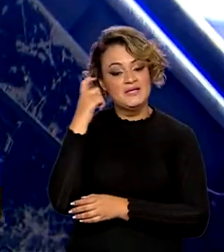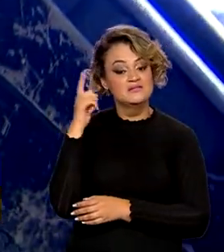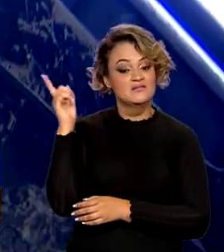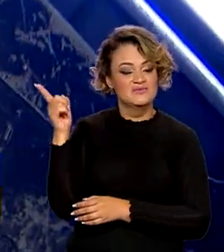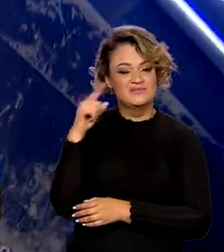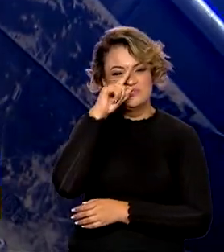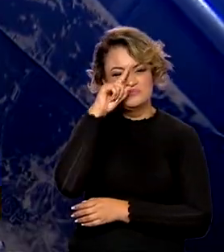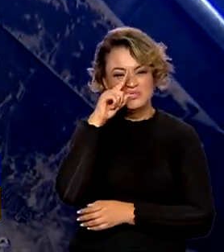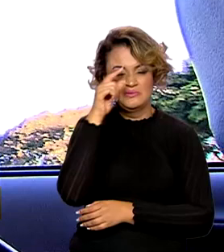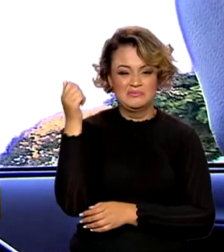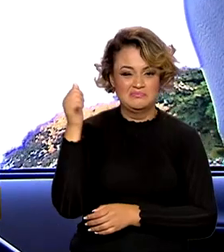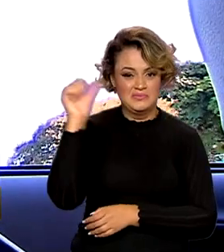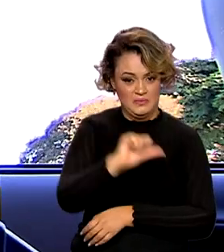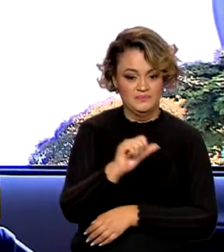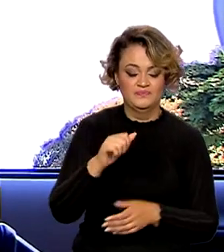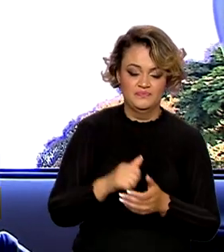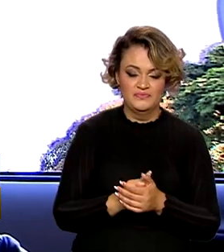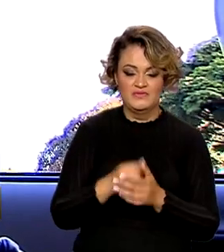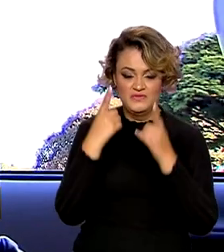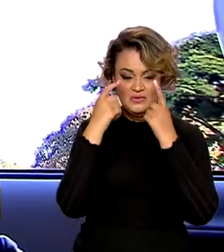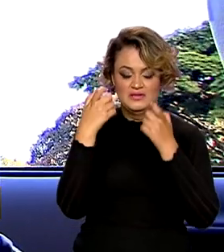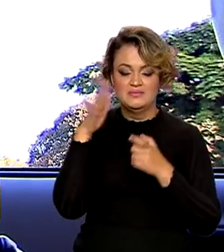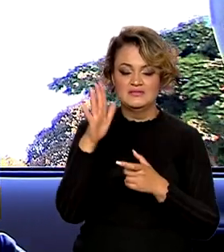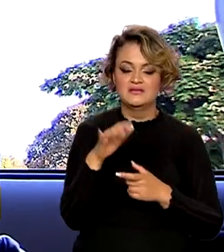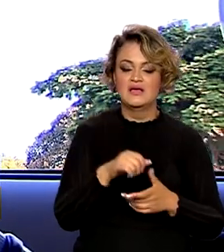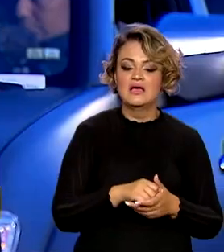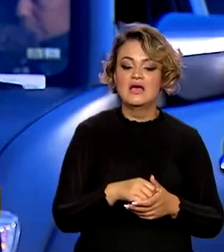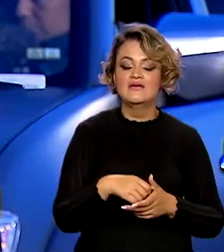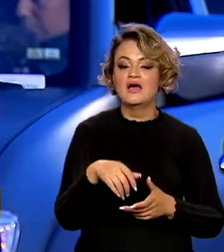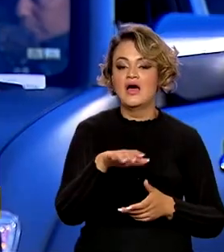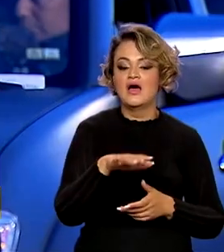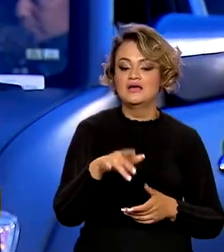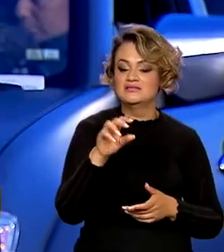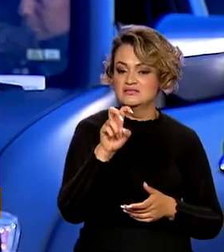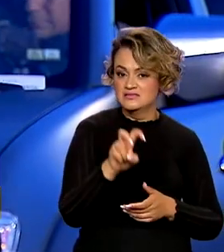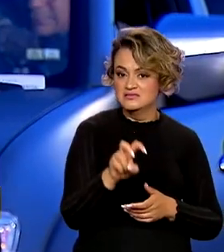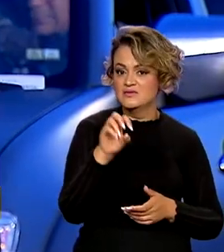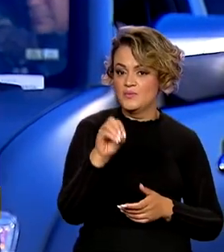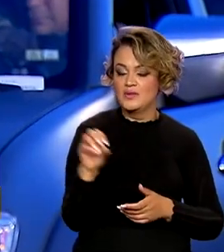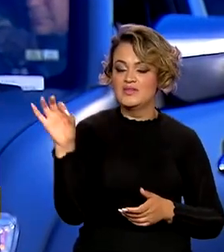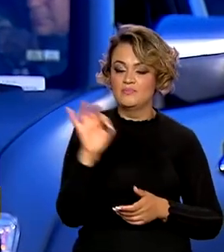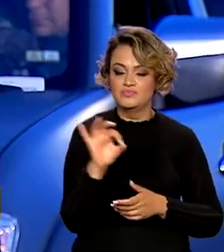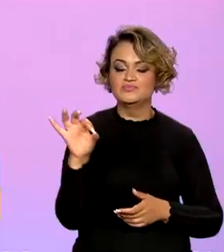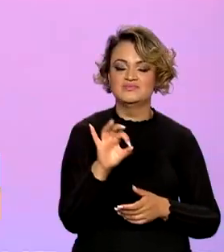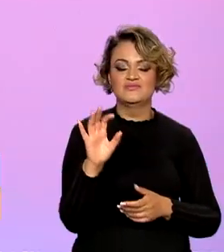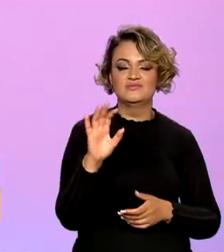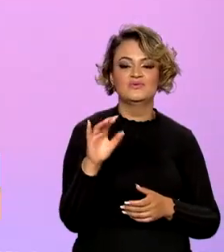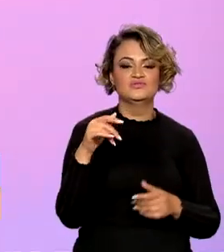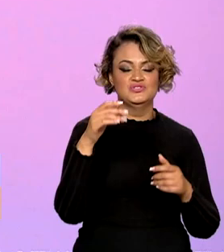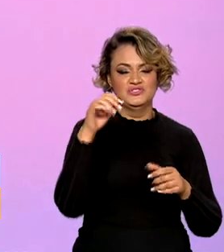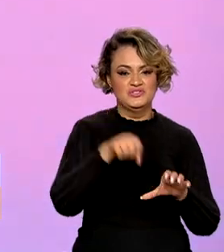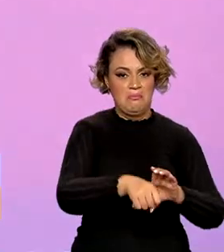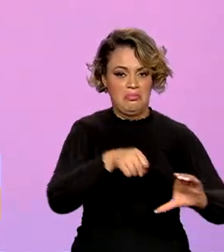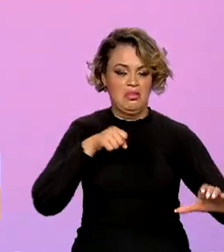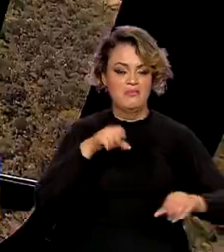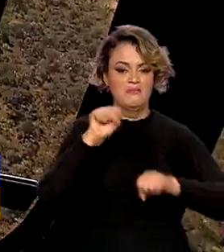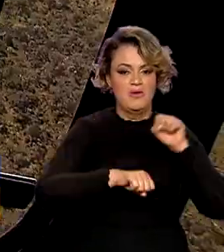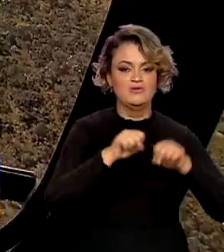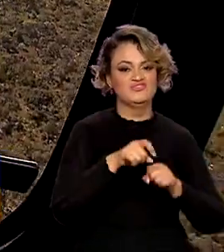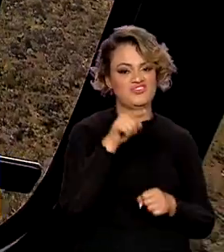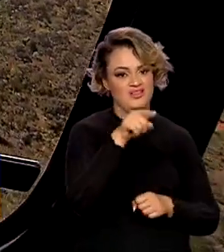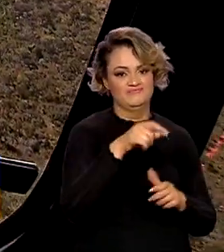mais violentos esses municípios concentram 50% dos homicídios registrados no país